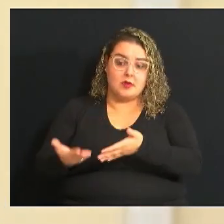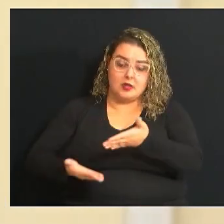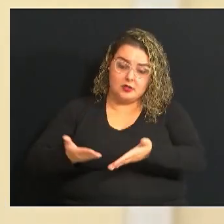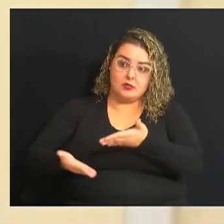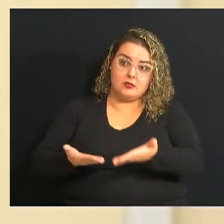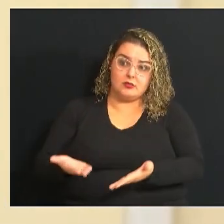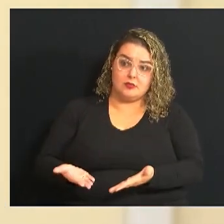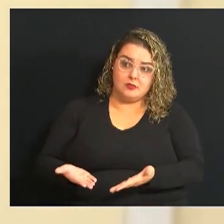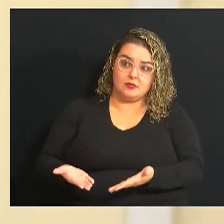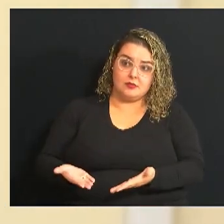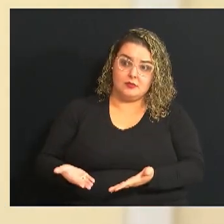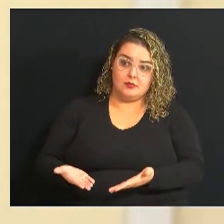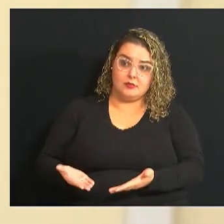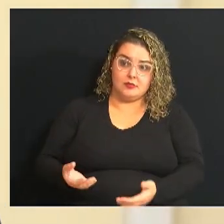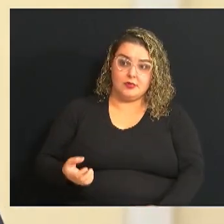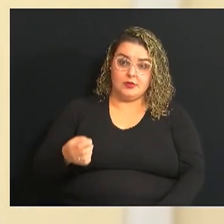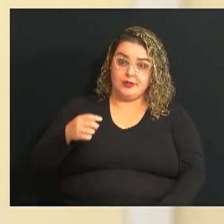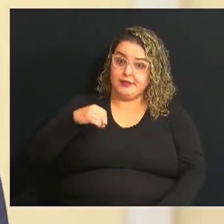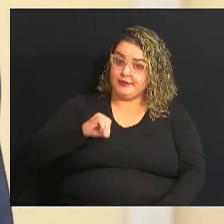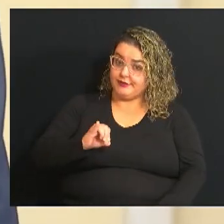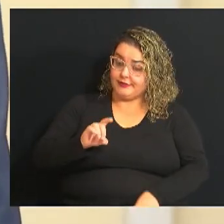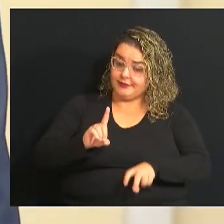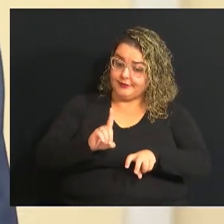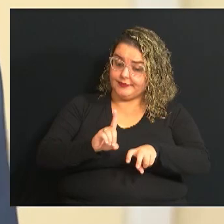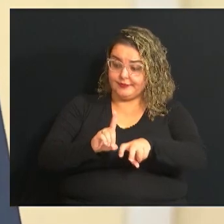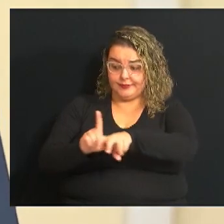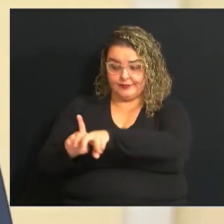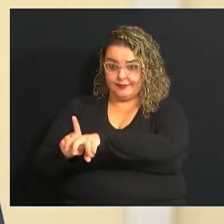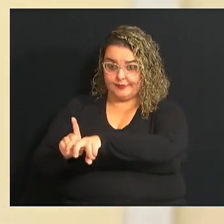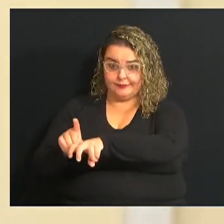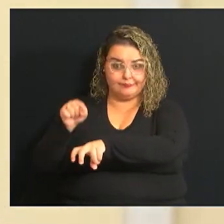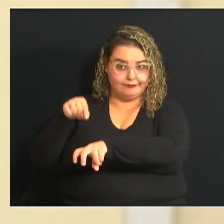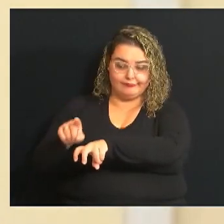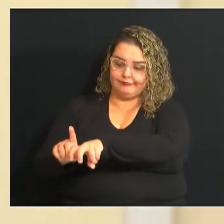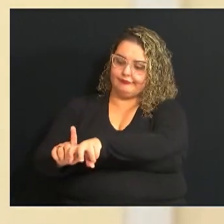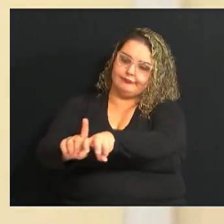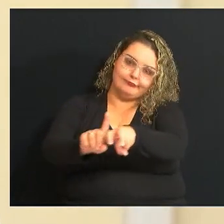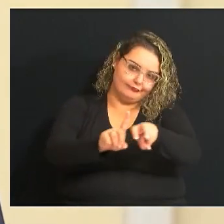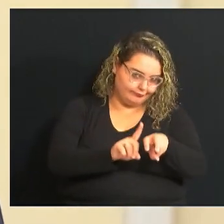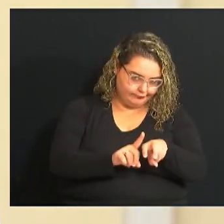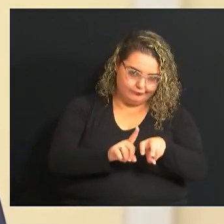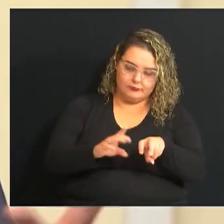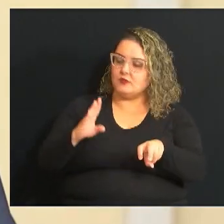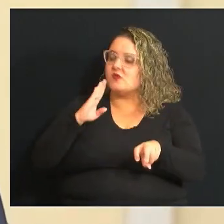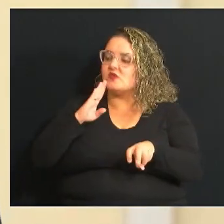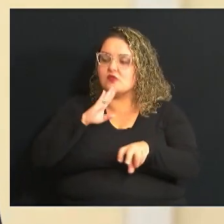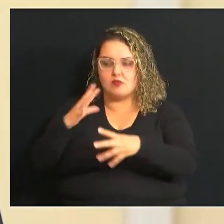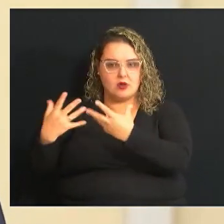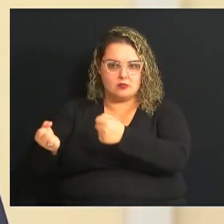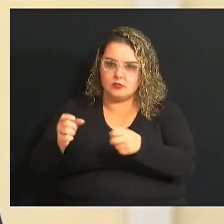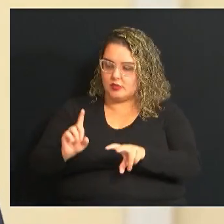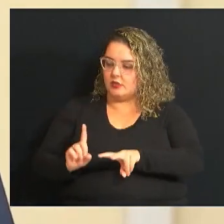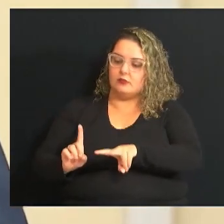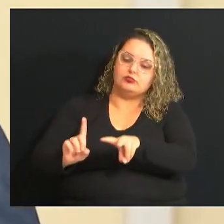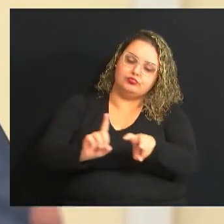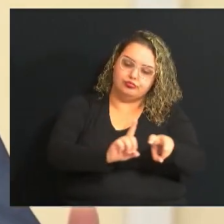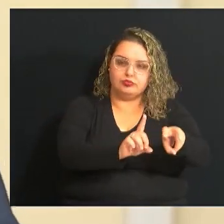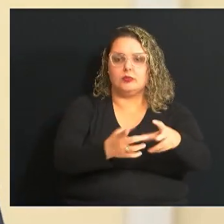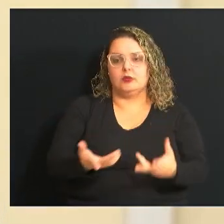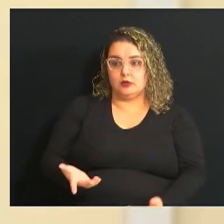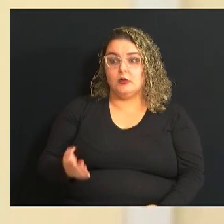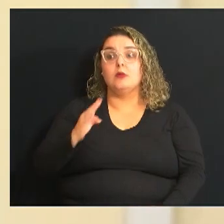Os bares hoje, todos os bares hoje, restaurante, tudo, ele pode ter uma área para você poder entrar com o seu